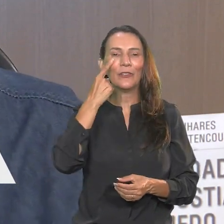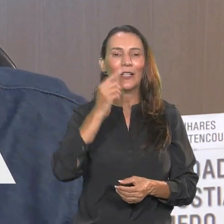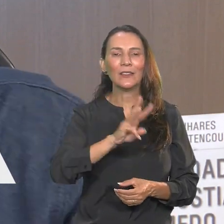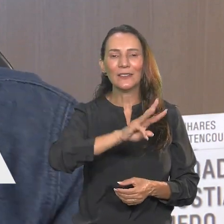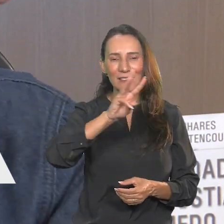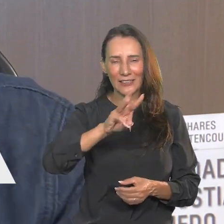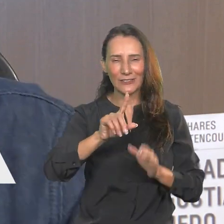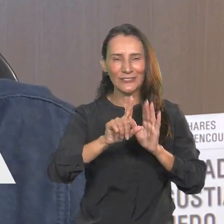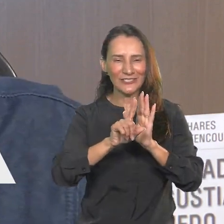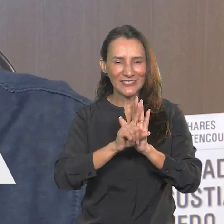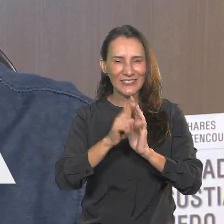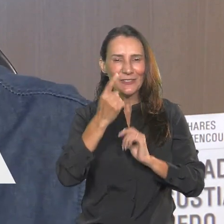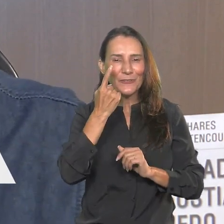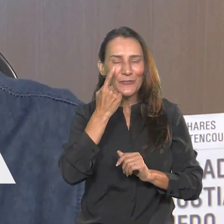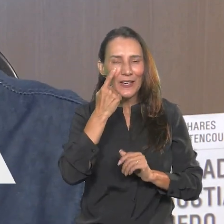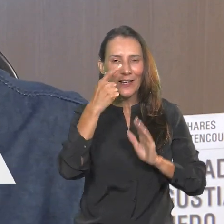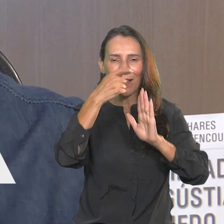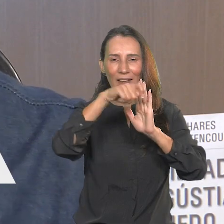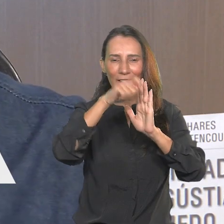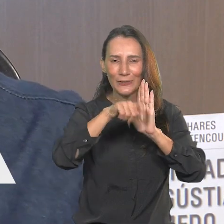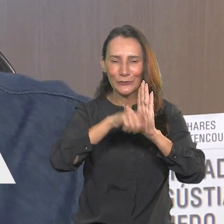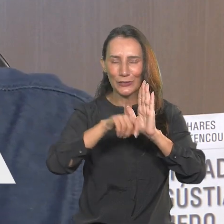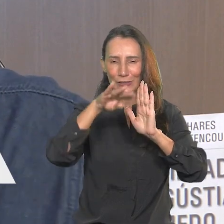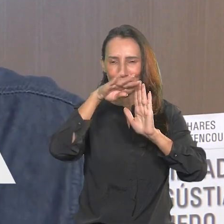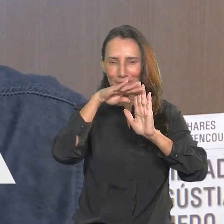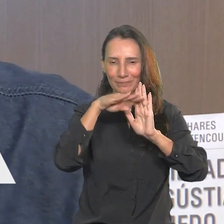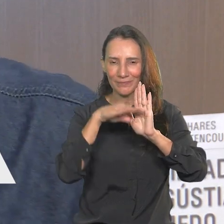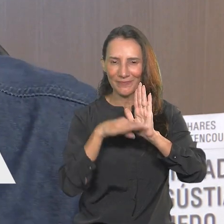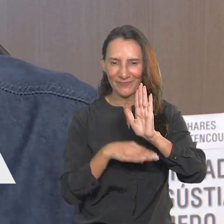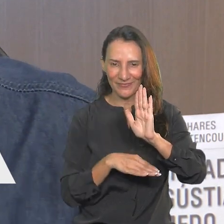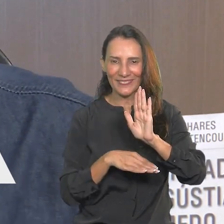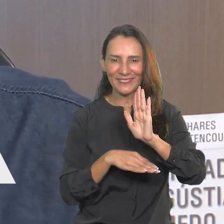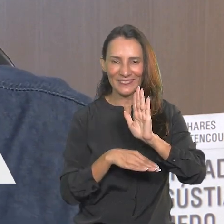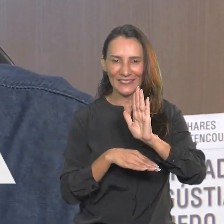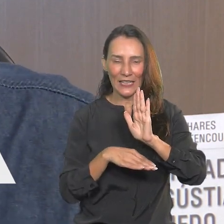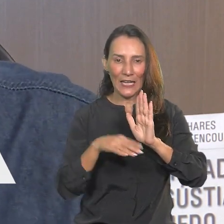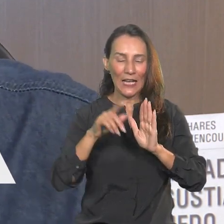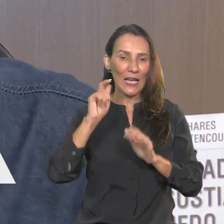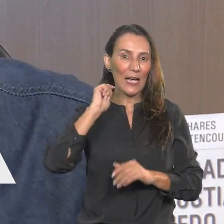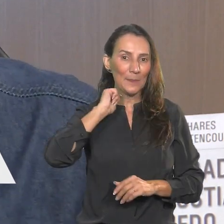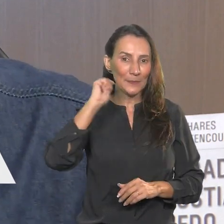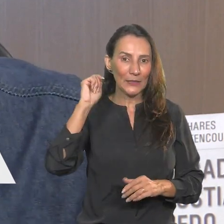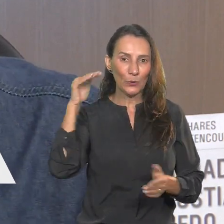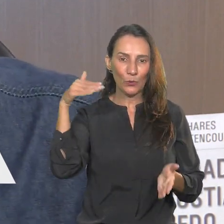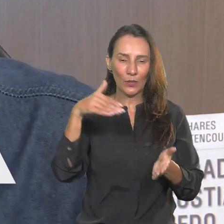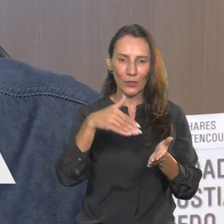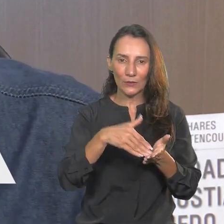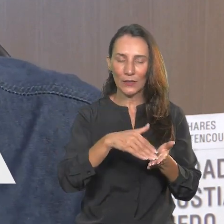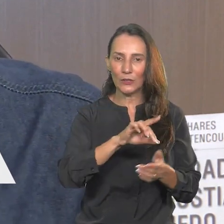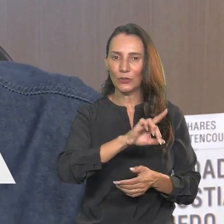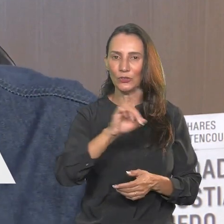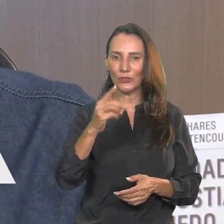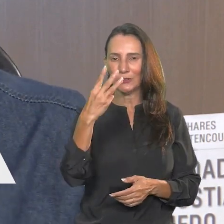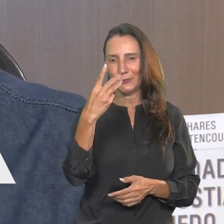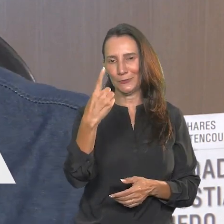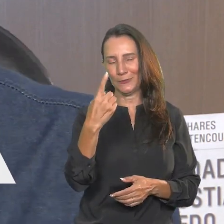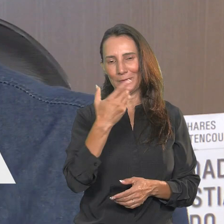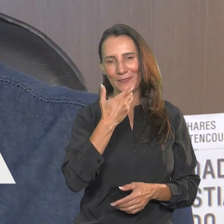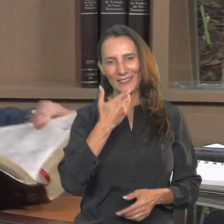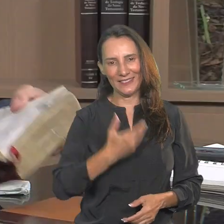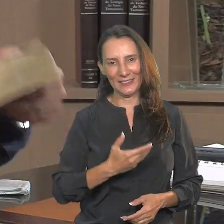getsemane.com.br, e veja lá a agenda desde agora, abril até o dia 31 de